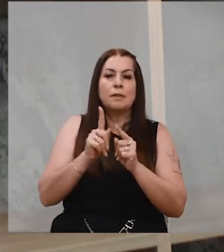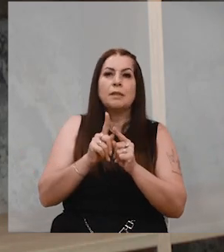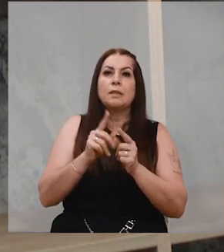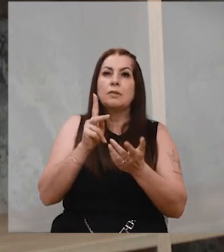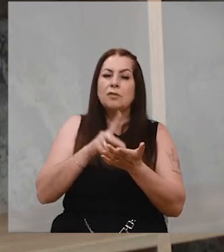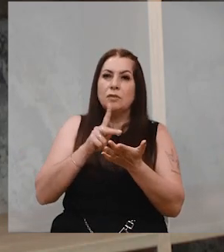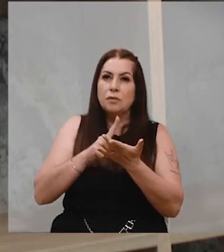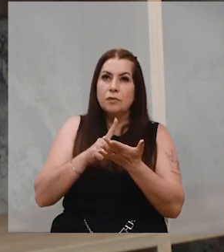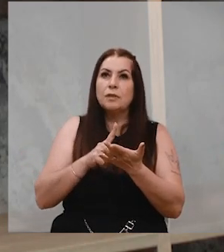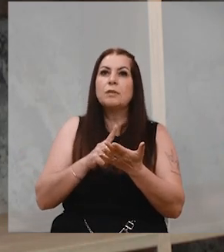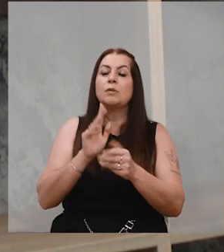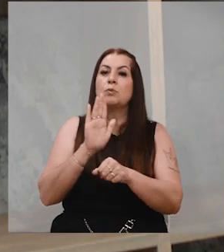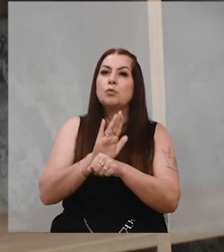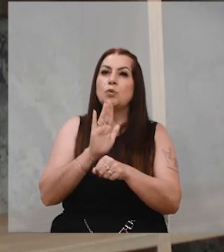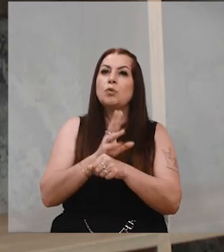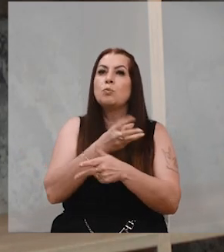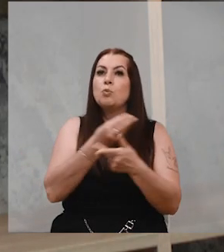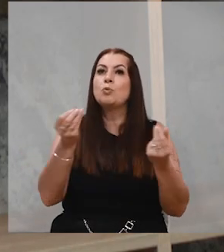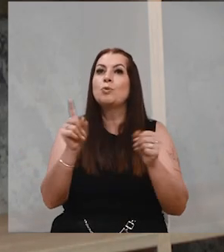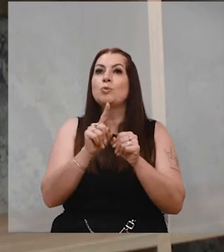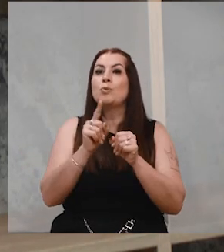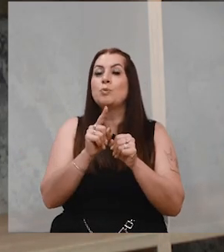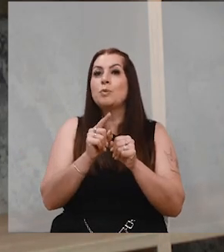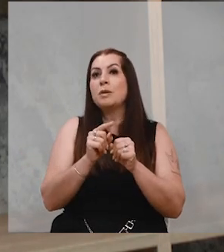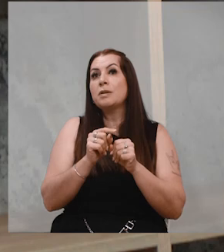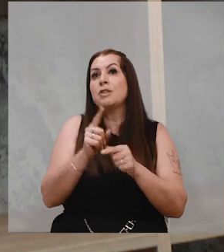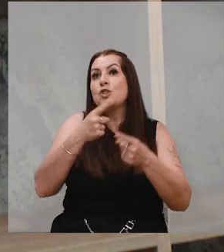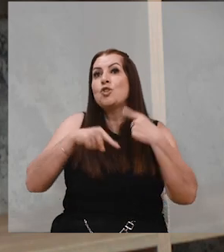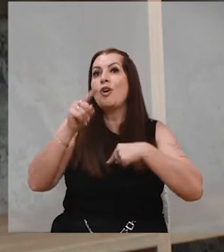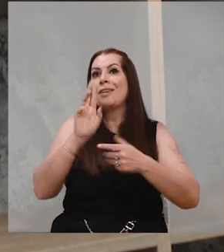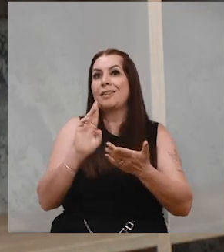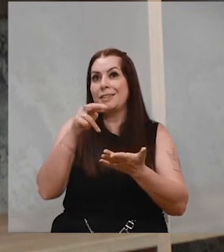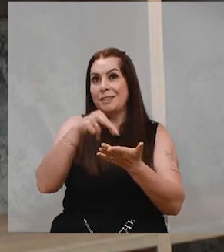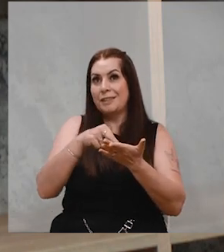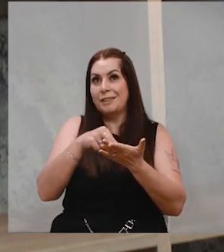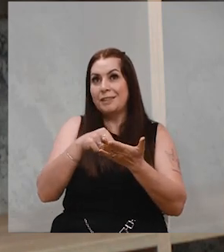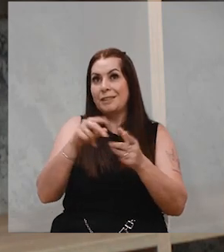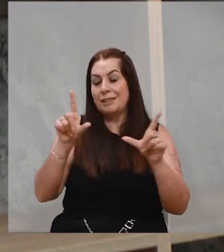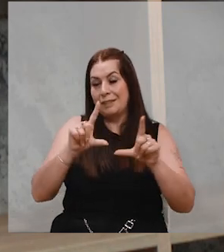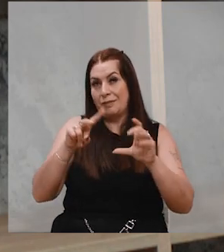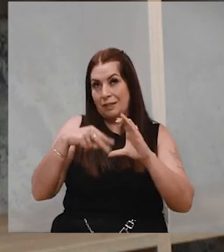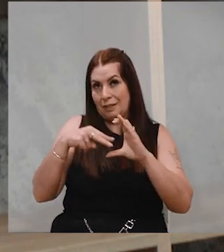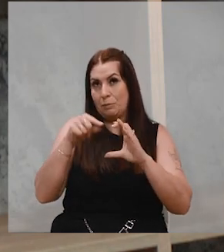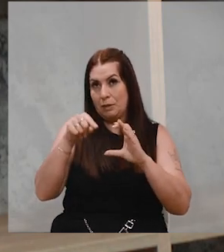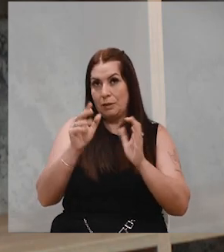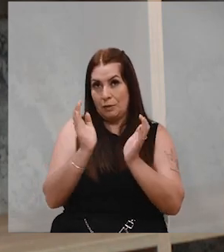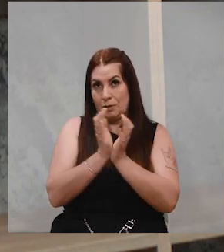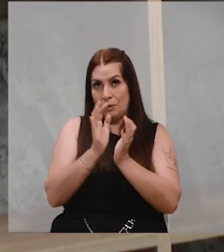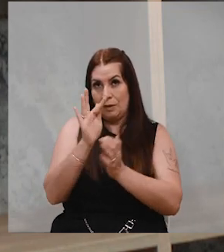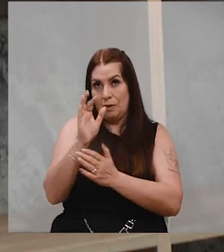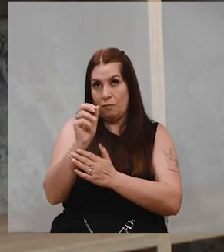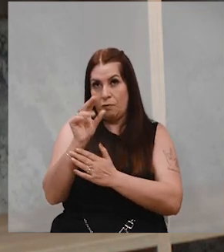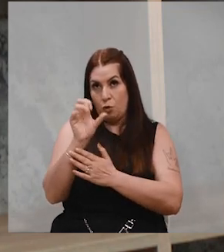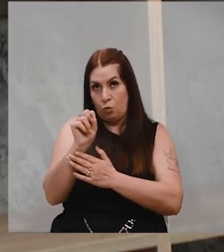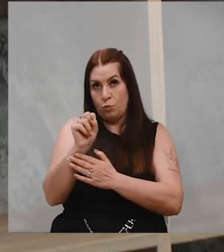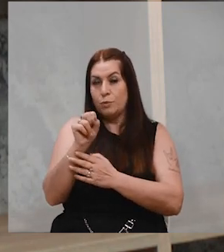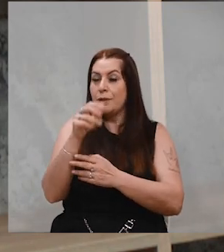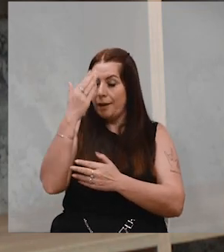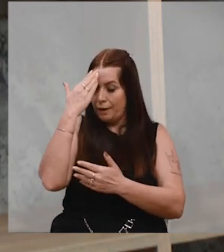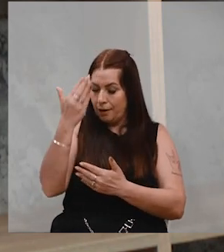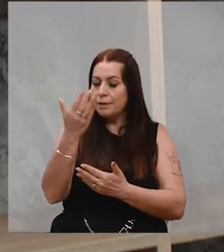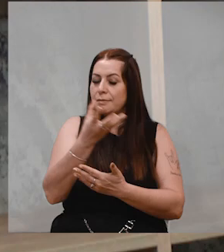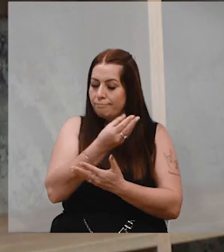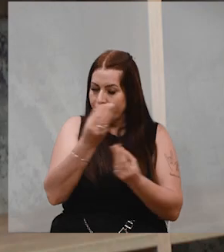de fato, contribuem muito para que tudo isso se torne realidade. E aqui na TV Câmara é a equipe da Focus e a gente agradece